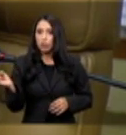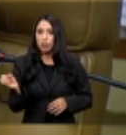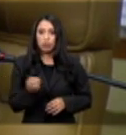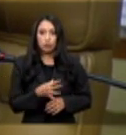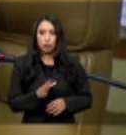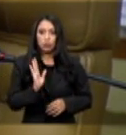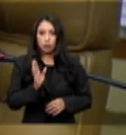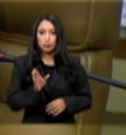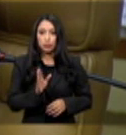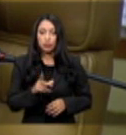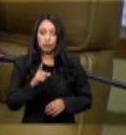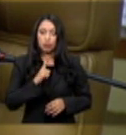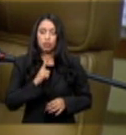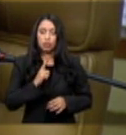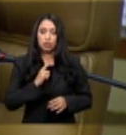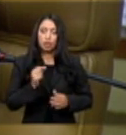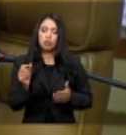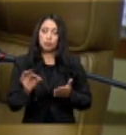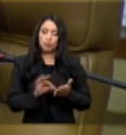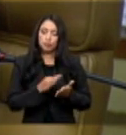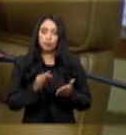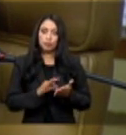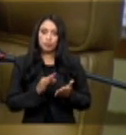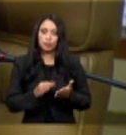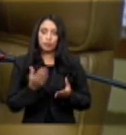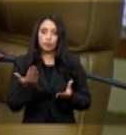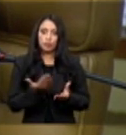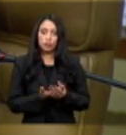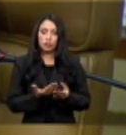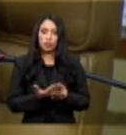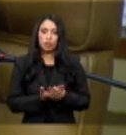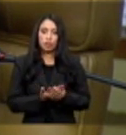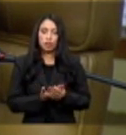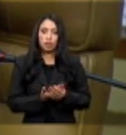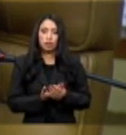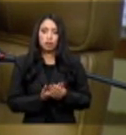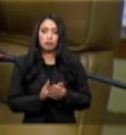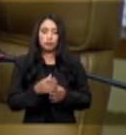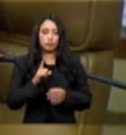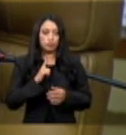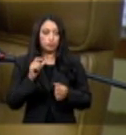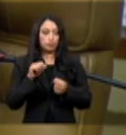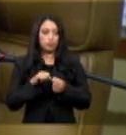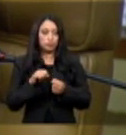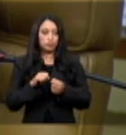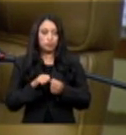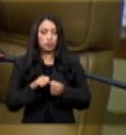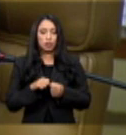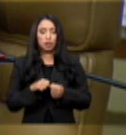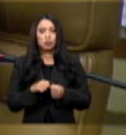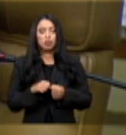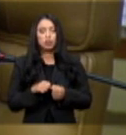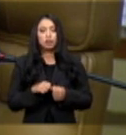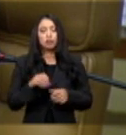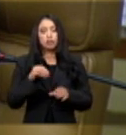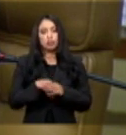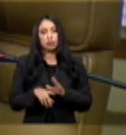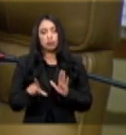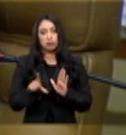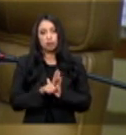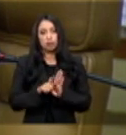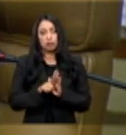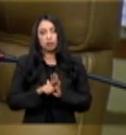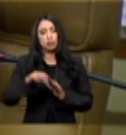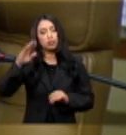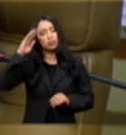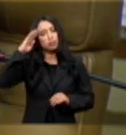ele já se contém nos autos. A prorrogação do contrato de concessões previsto nessa legislação e, principalmente, os